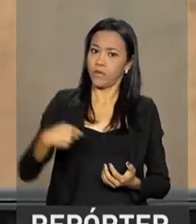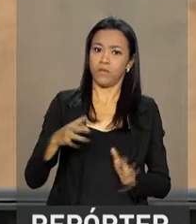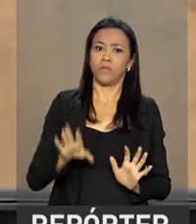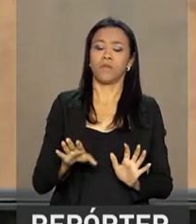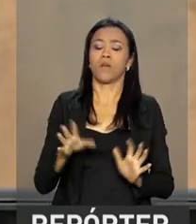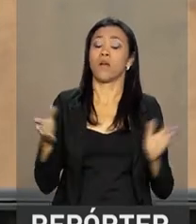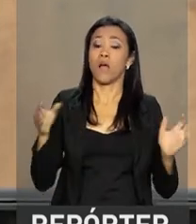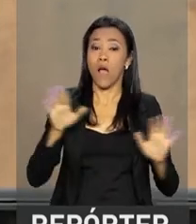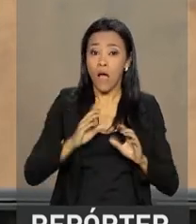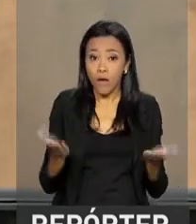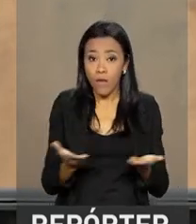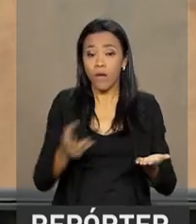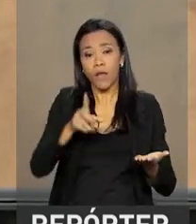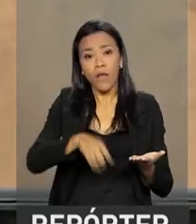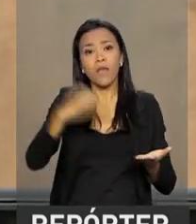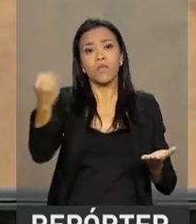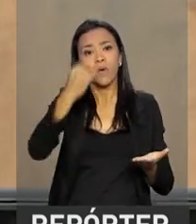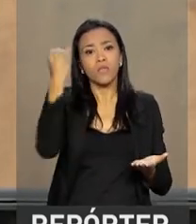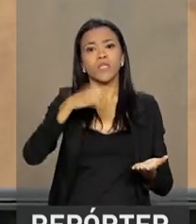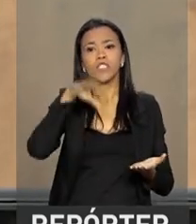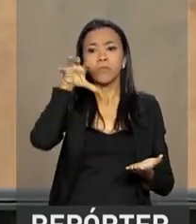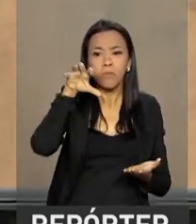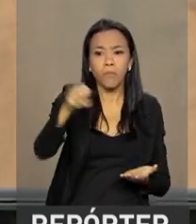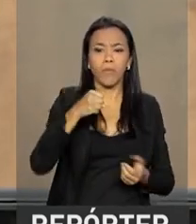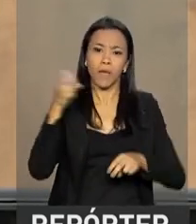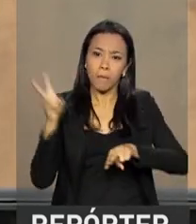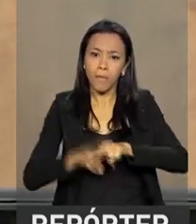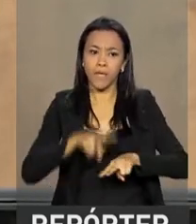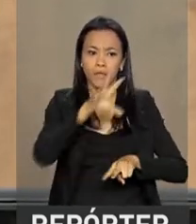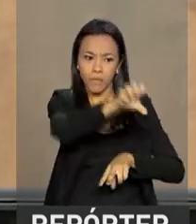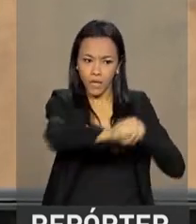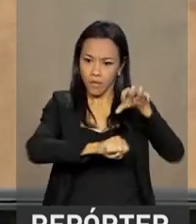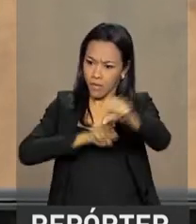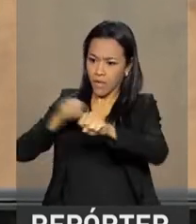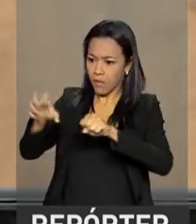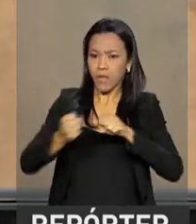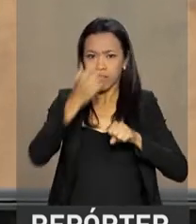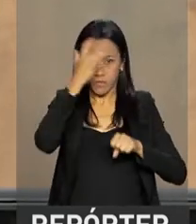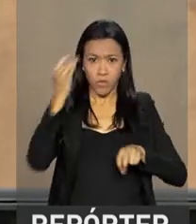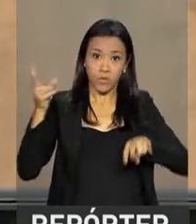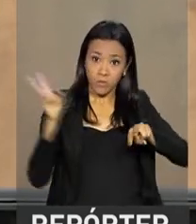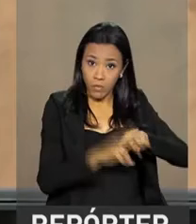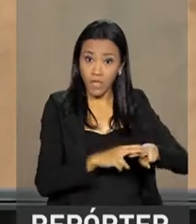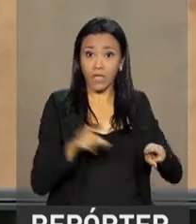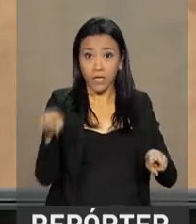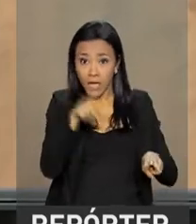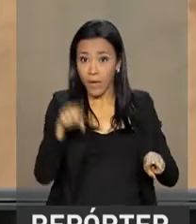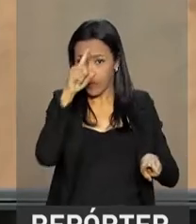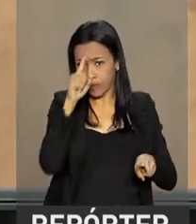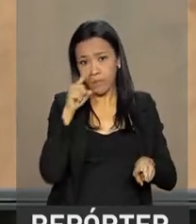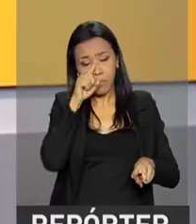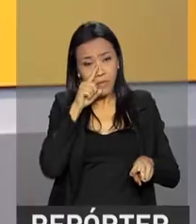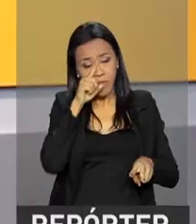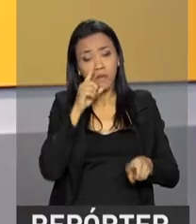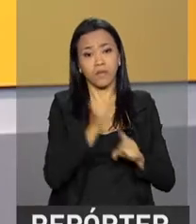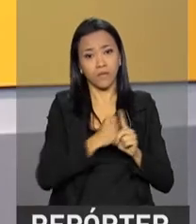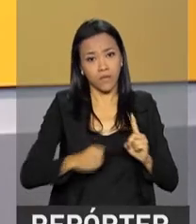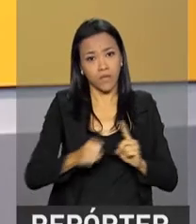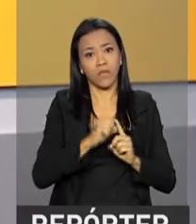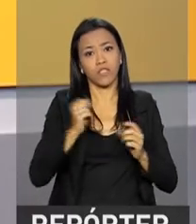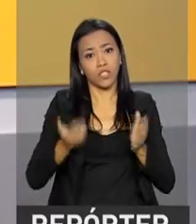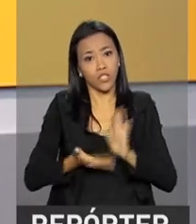tire estas pessoas de circulação pessoas que colocam em risco a sociedade que tiram a paz social